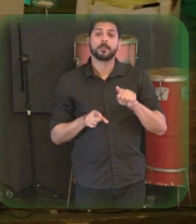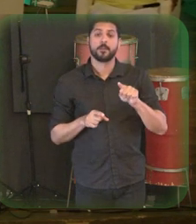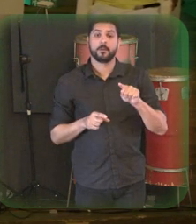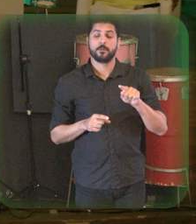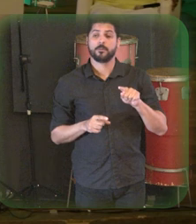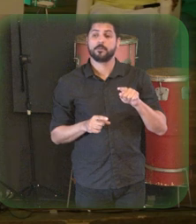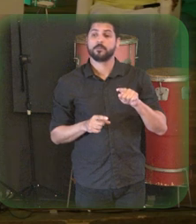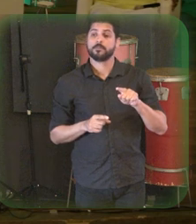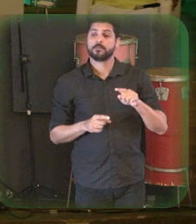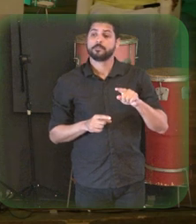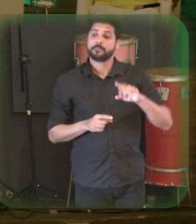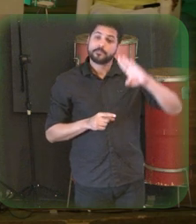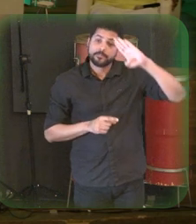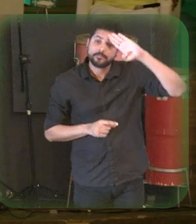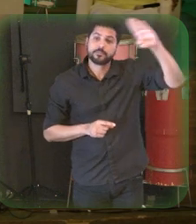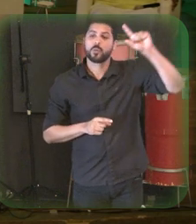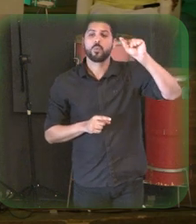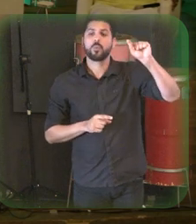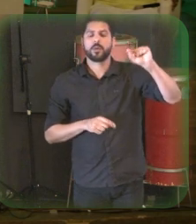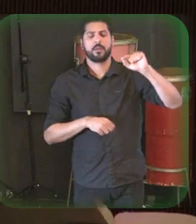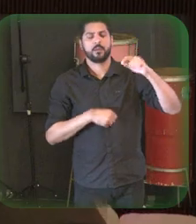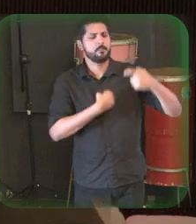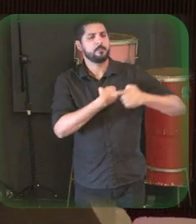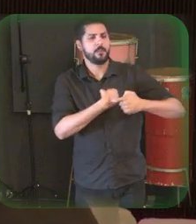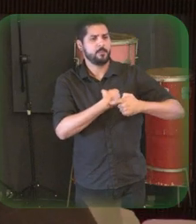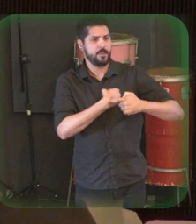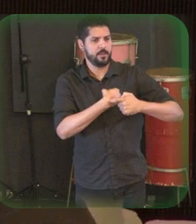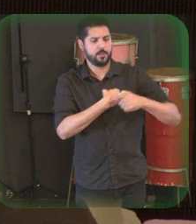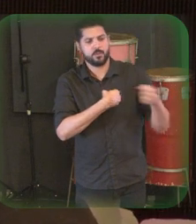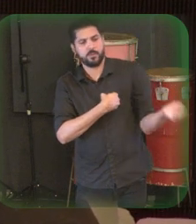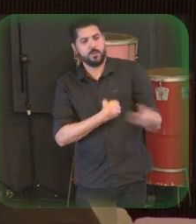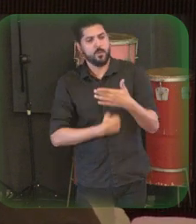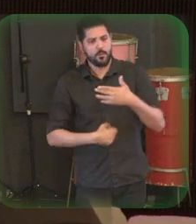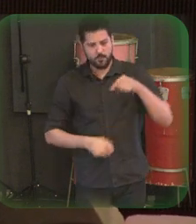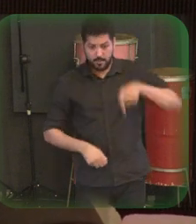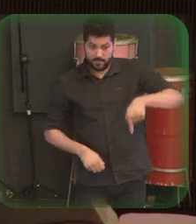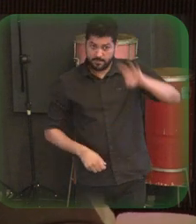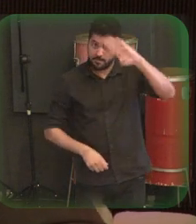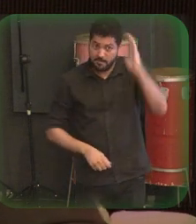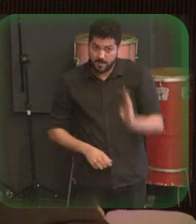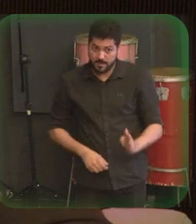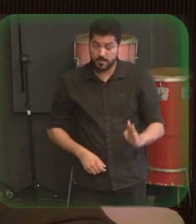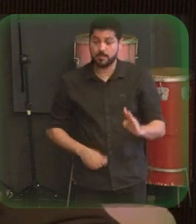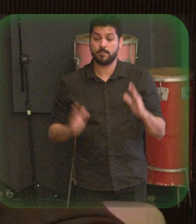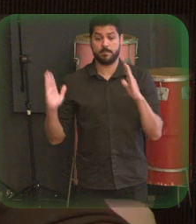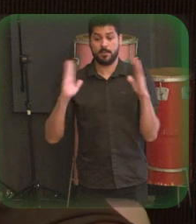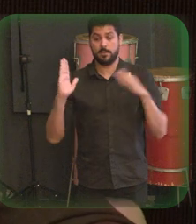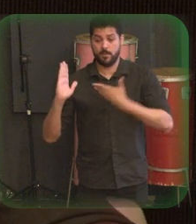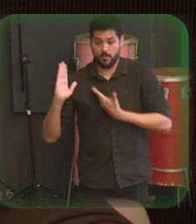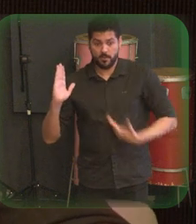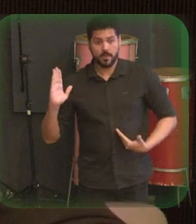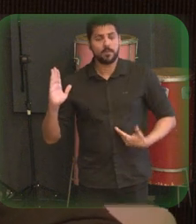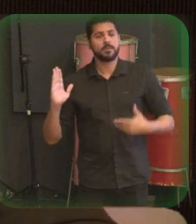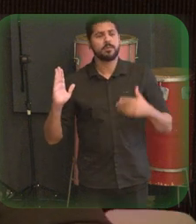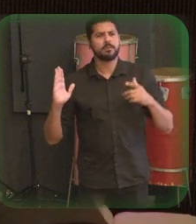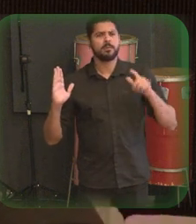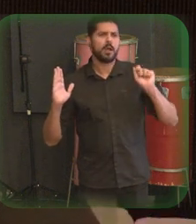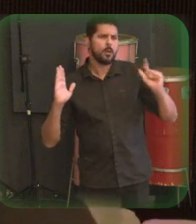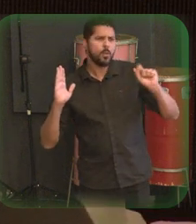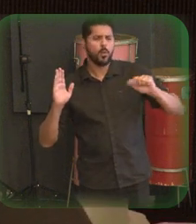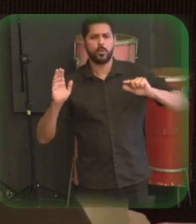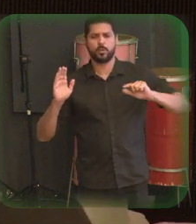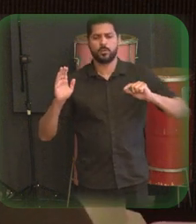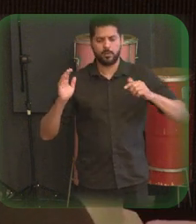satisfação de estarmos vivendo esse novo momento no nosso país, né? Nós estamos no mês de agosto, indo para o mês de setembro,